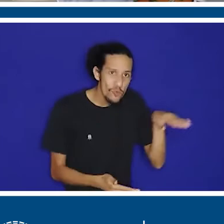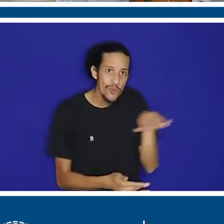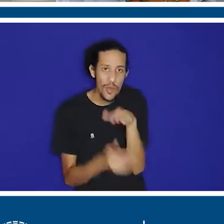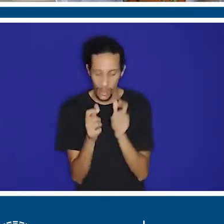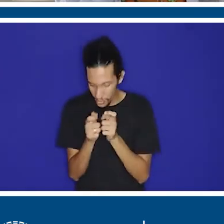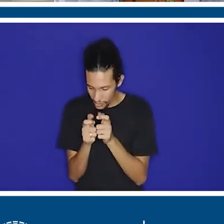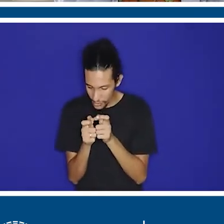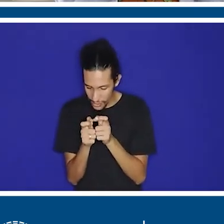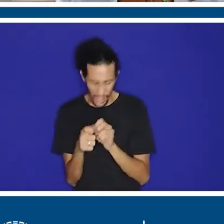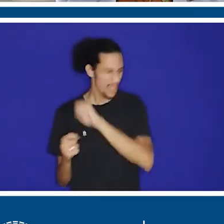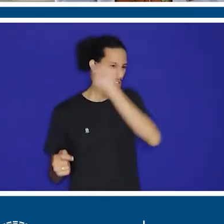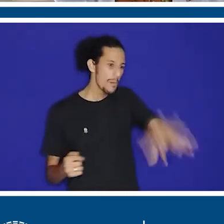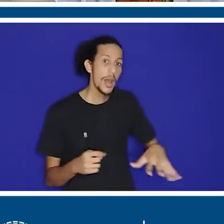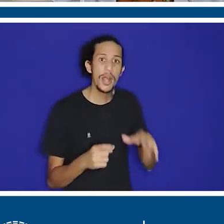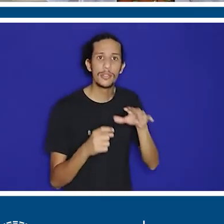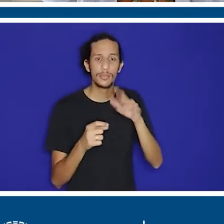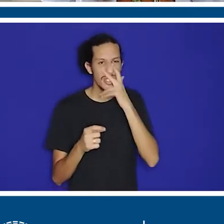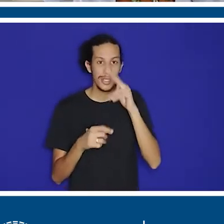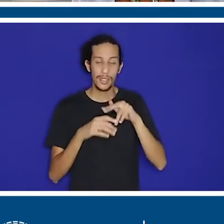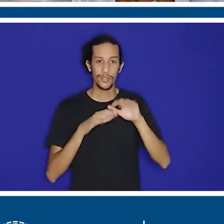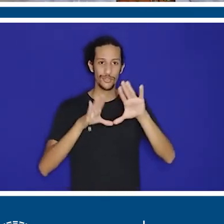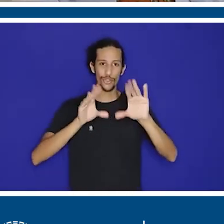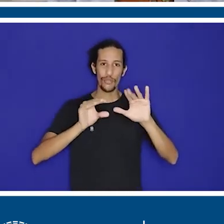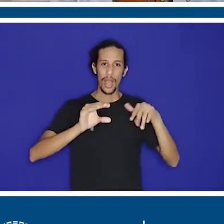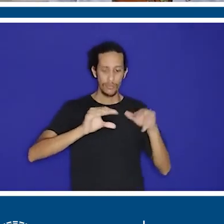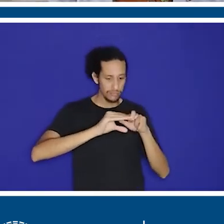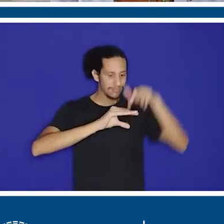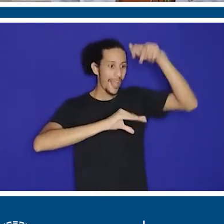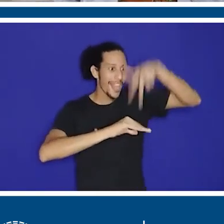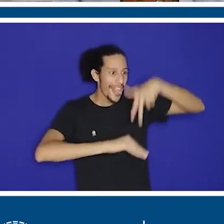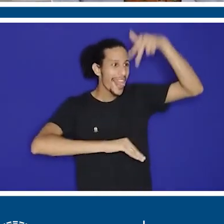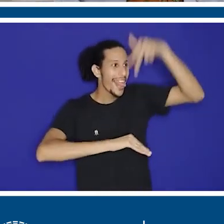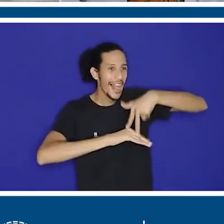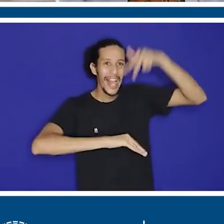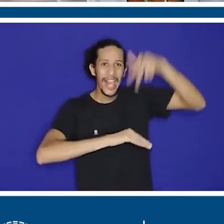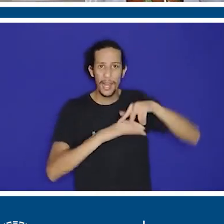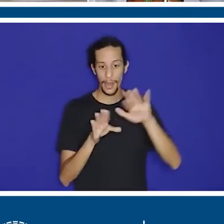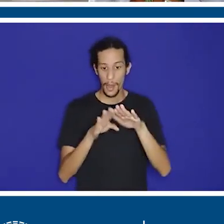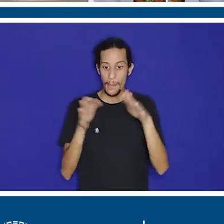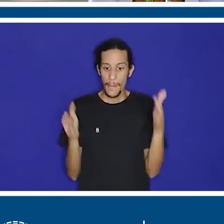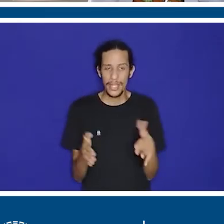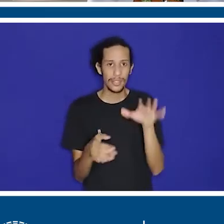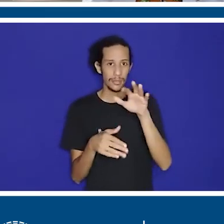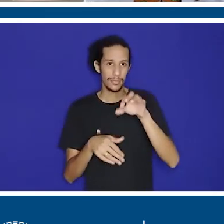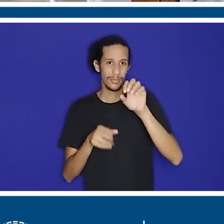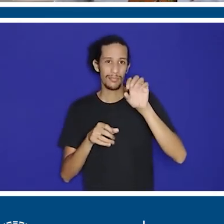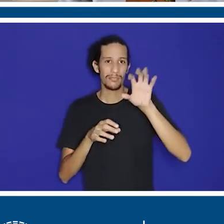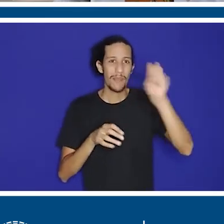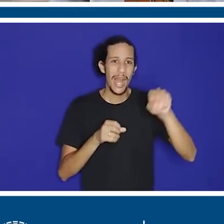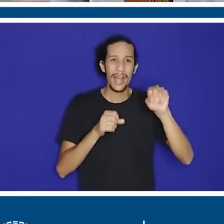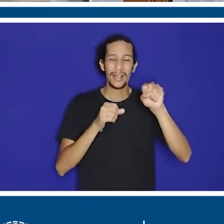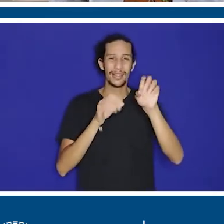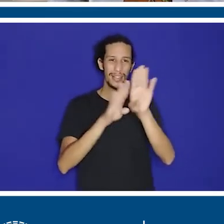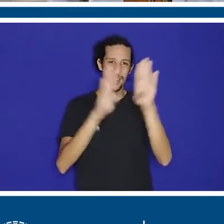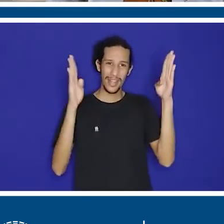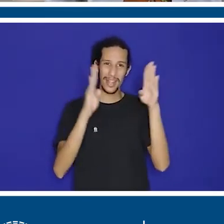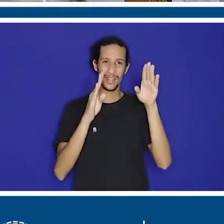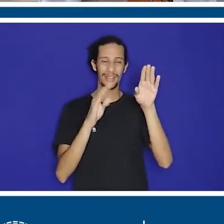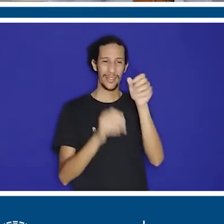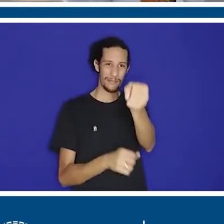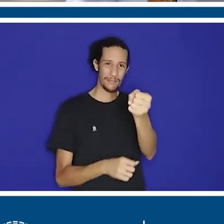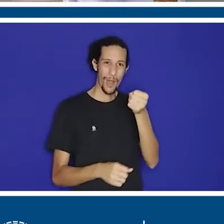às vezes liga o celular, joga no chão, sobe em cima do sofá, sobe em cima da mesa, começa a escalar o móvel